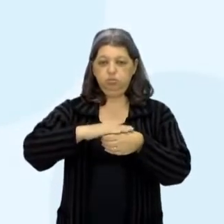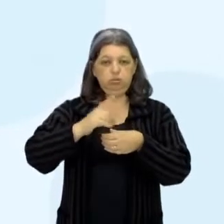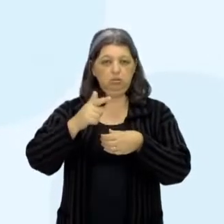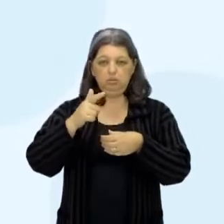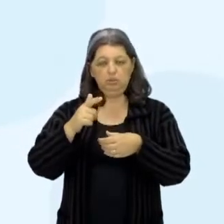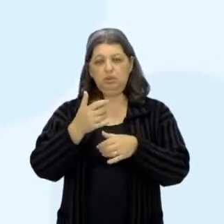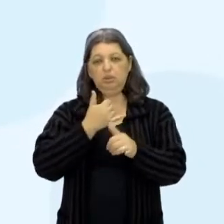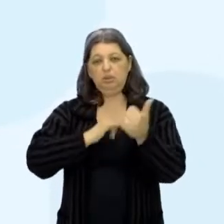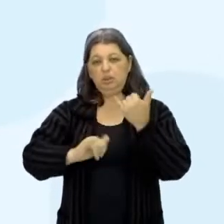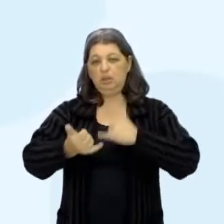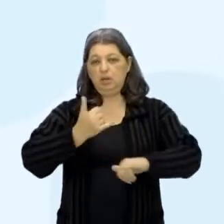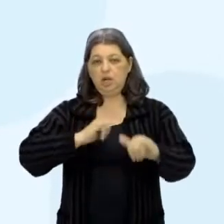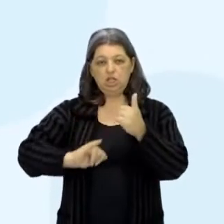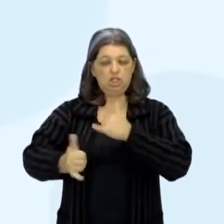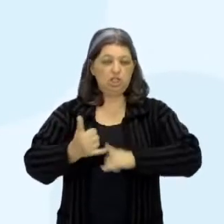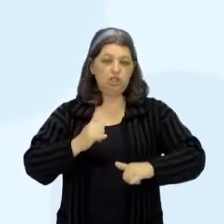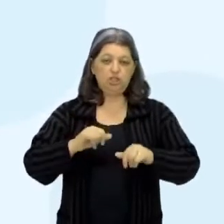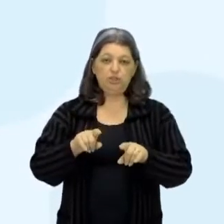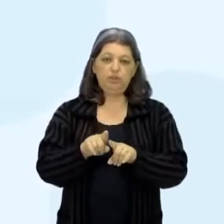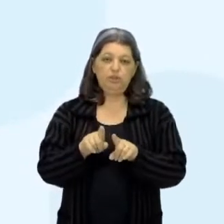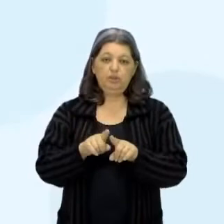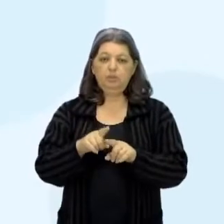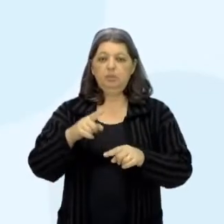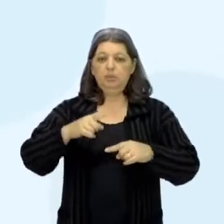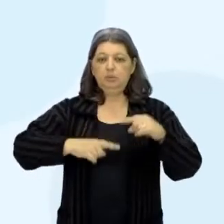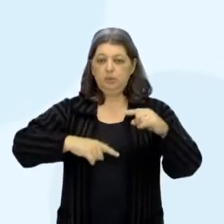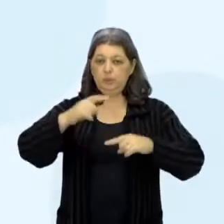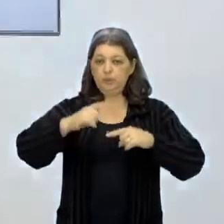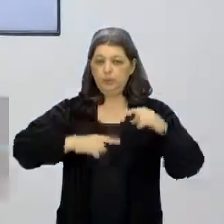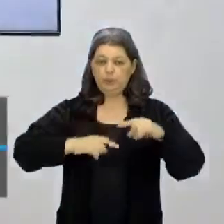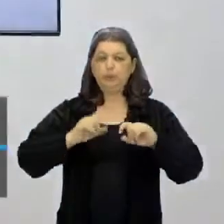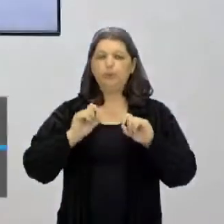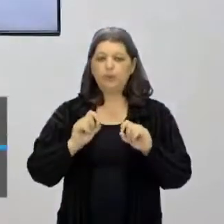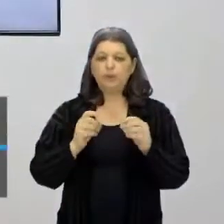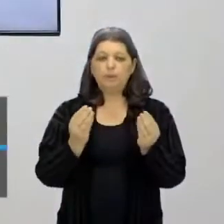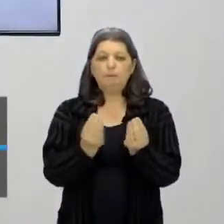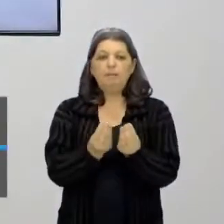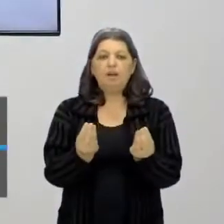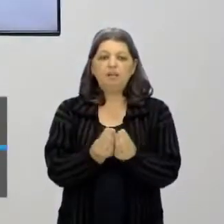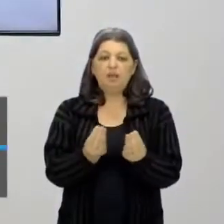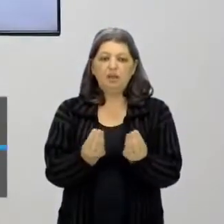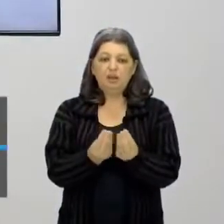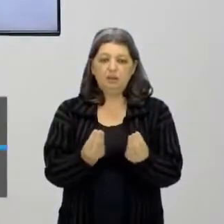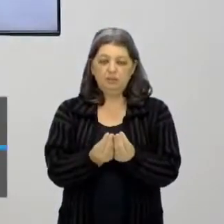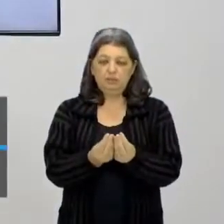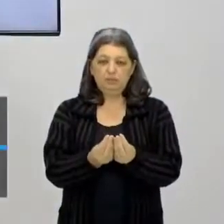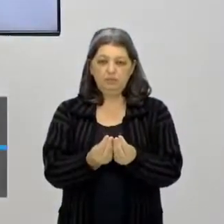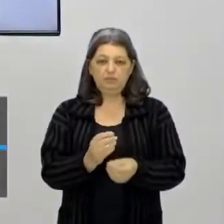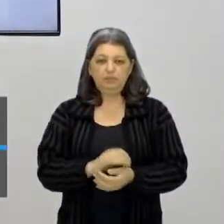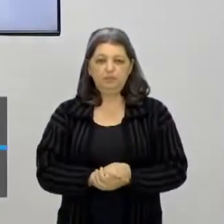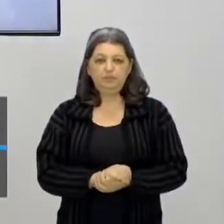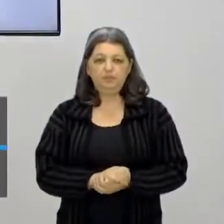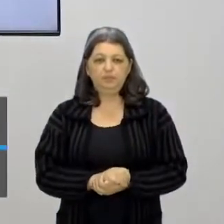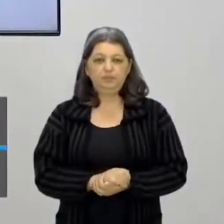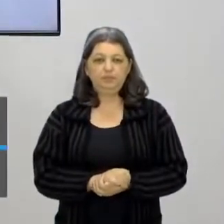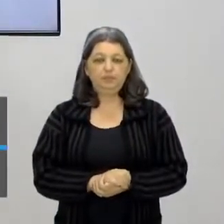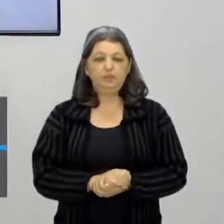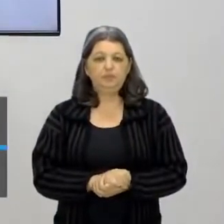troca nem de energia, nem de matéria. Quem está participando aí do chat pode responder para o Joel ler para mim,